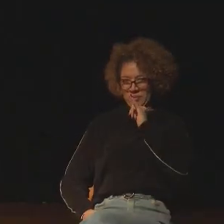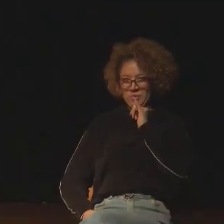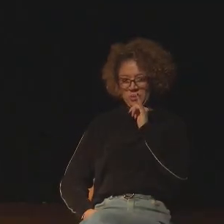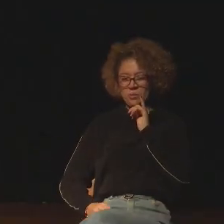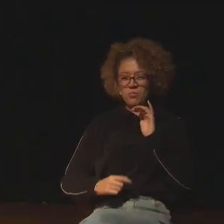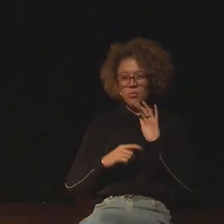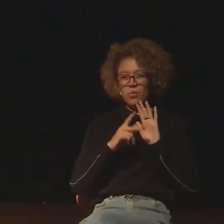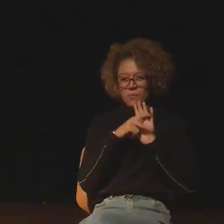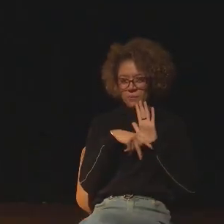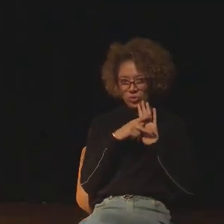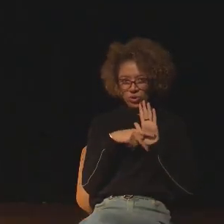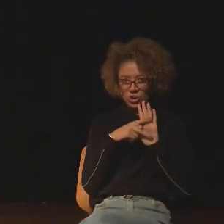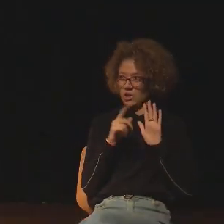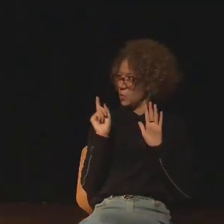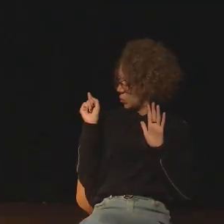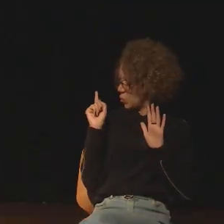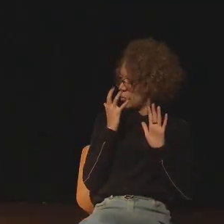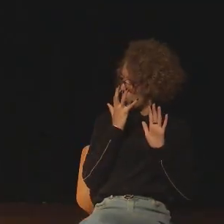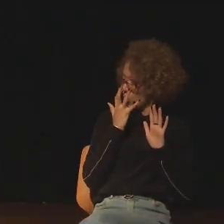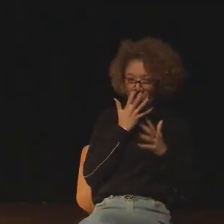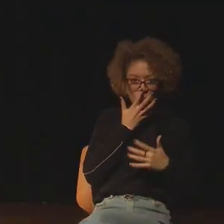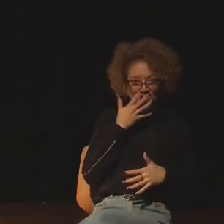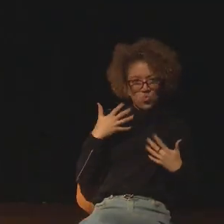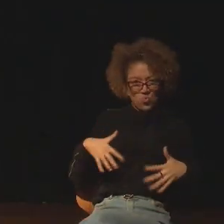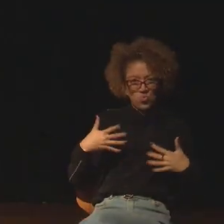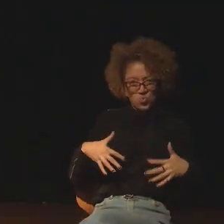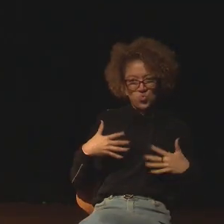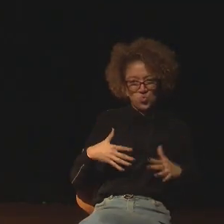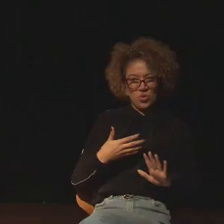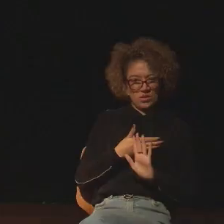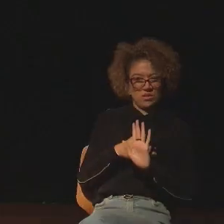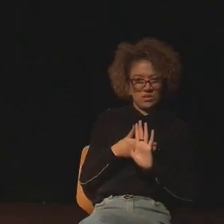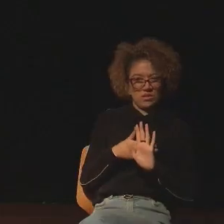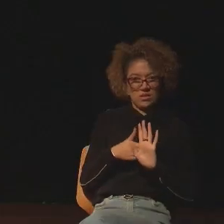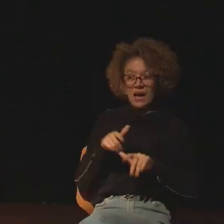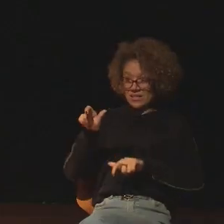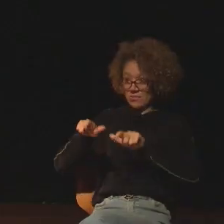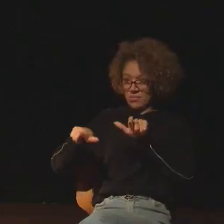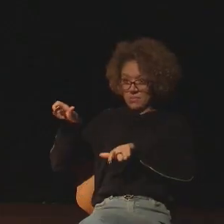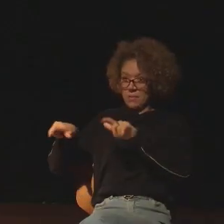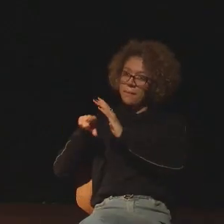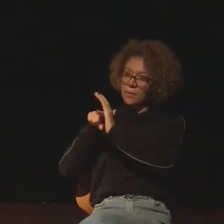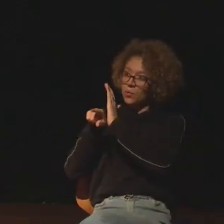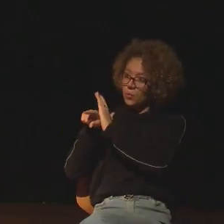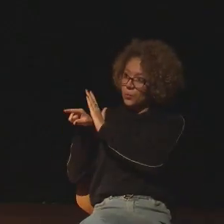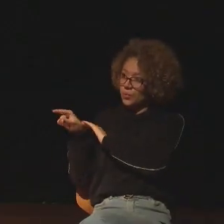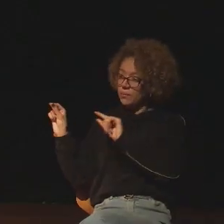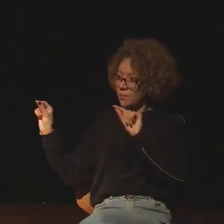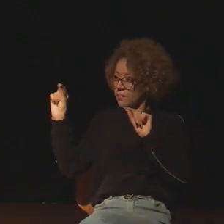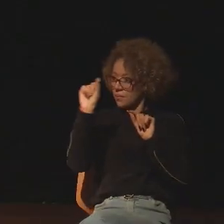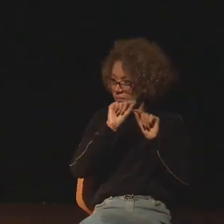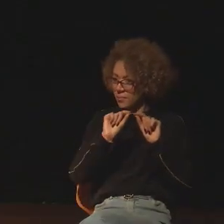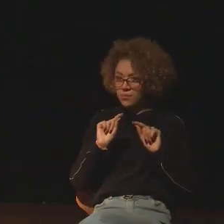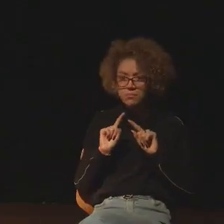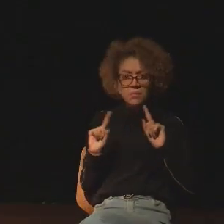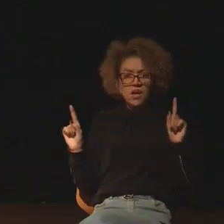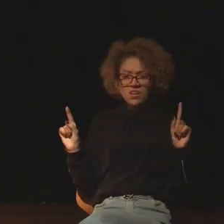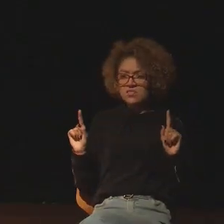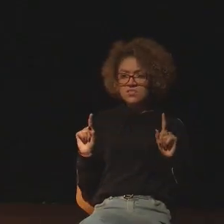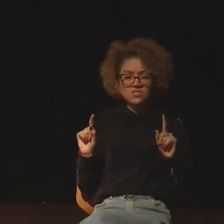projeto muito bem elaborado a partir de uma pesquisa de consulta popular, só que uma consulta popular com apenas